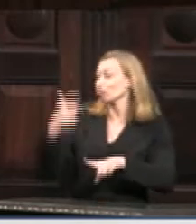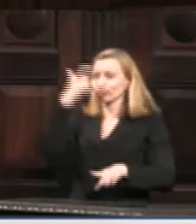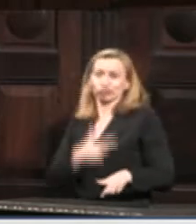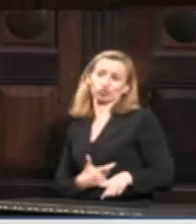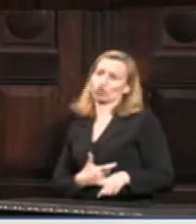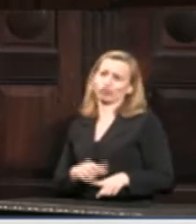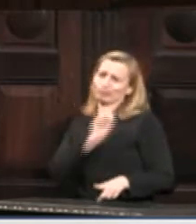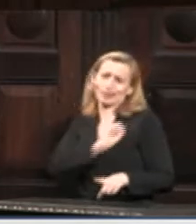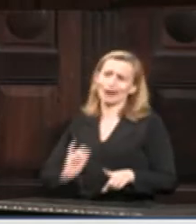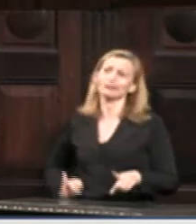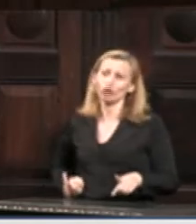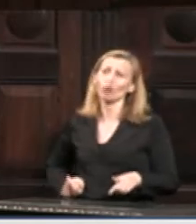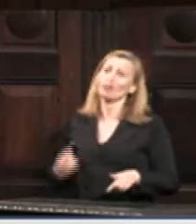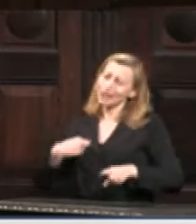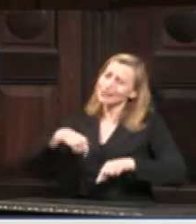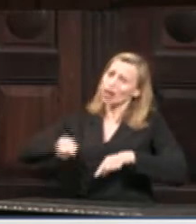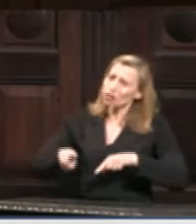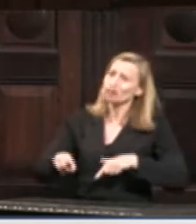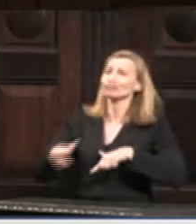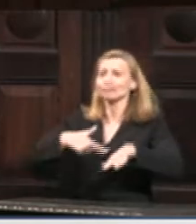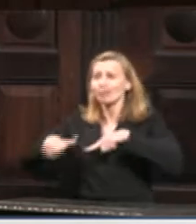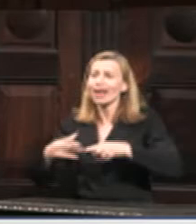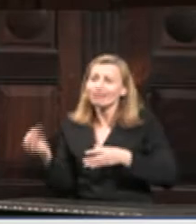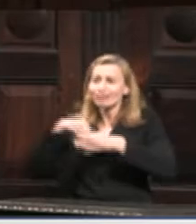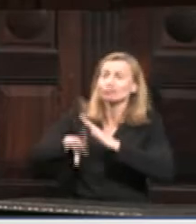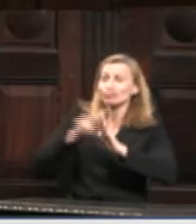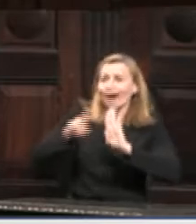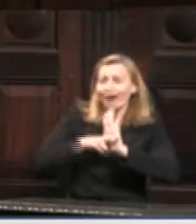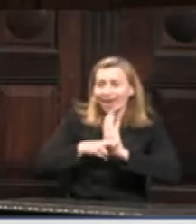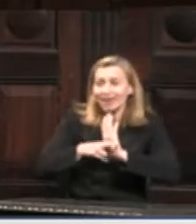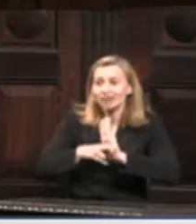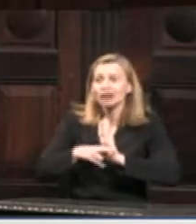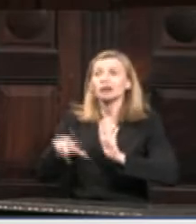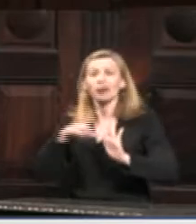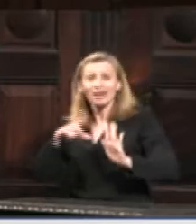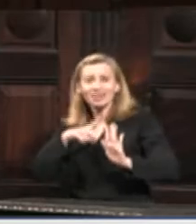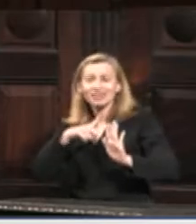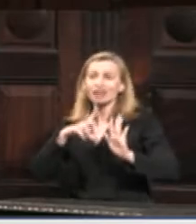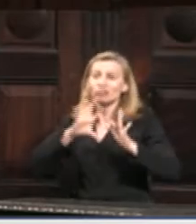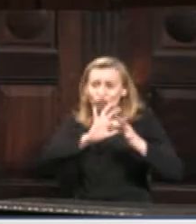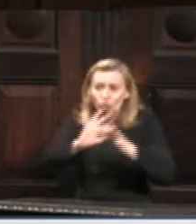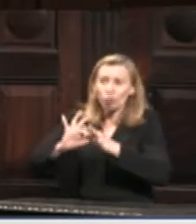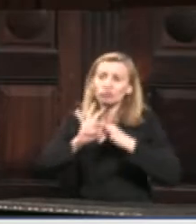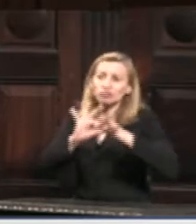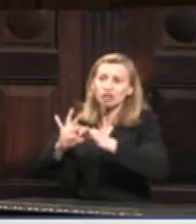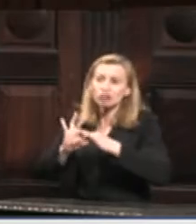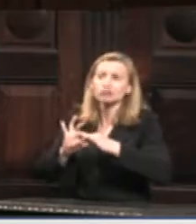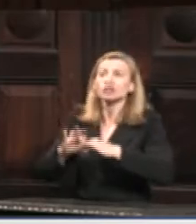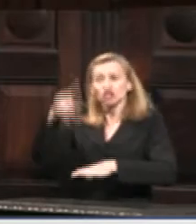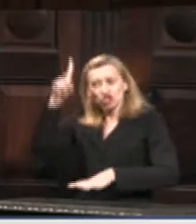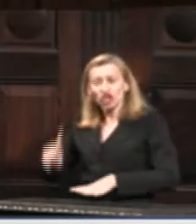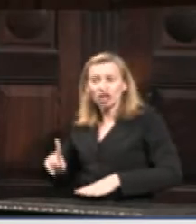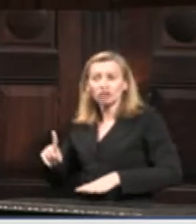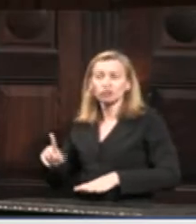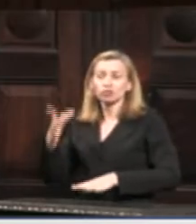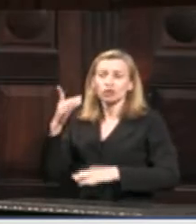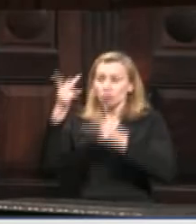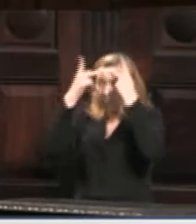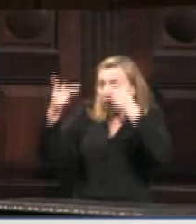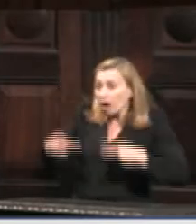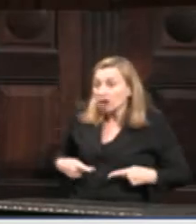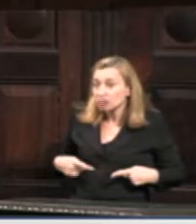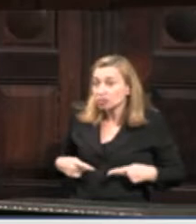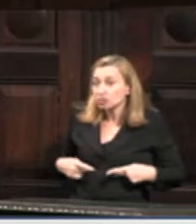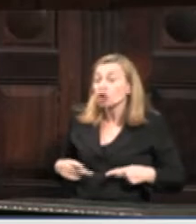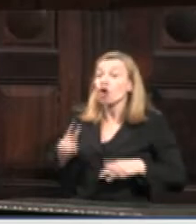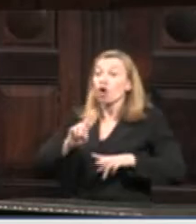regimento para que haja uma saudável oxigenação na Comissão de Direitos Humanos. Ou a